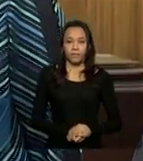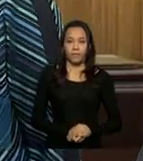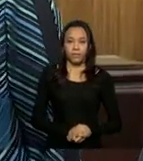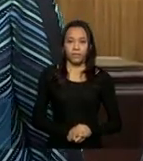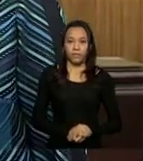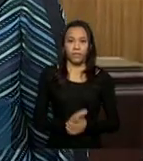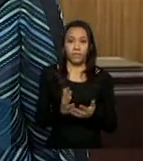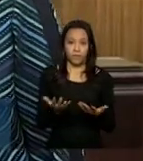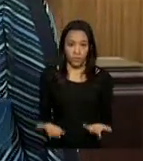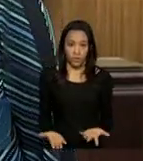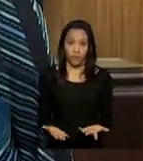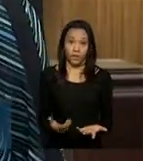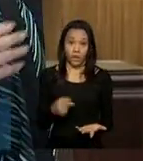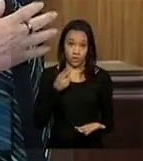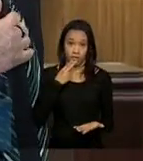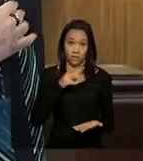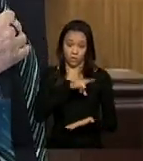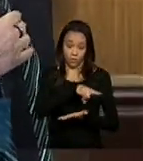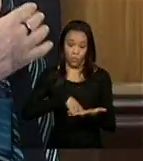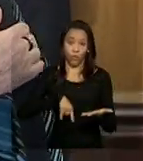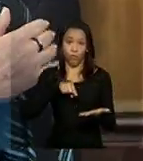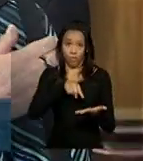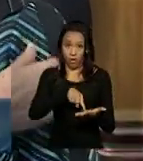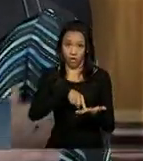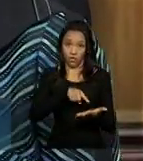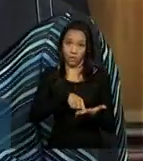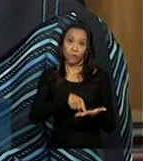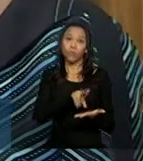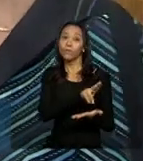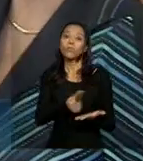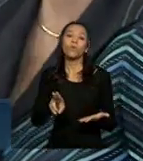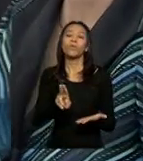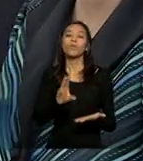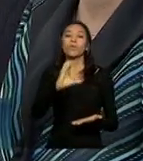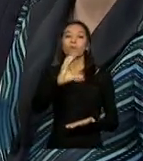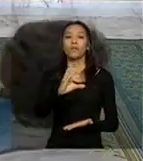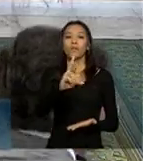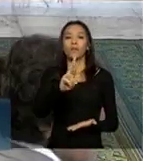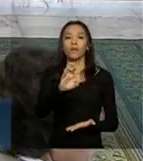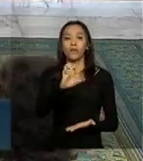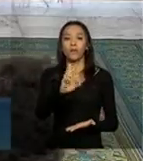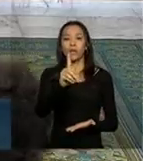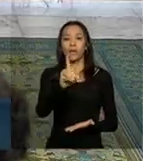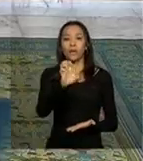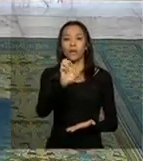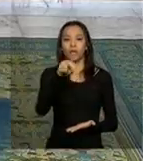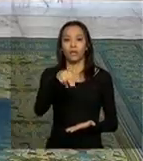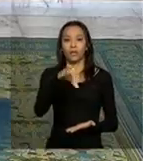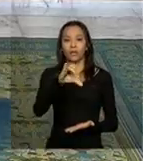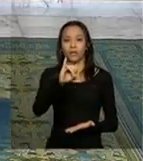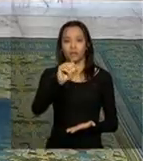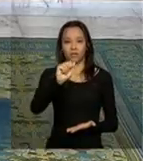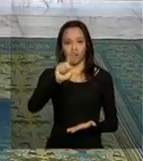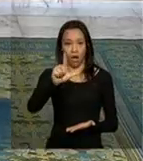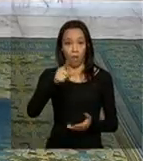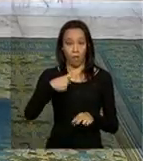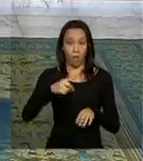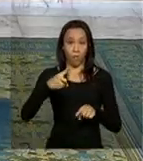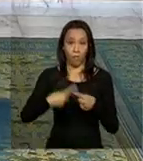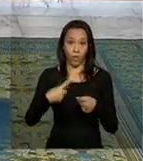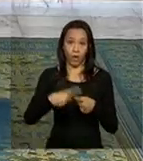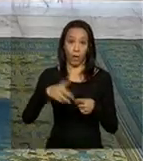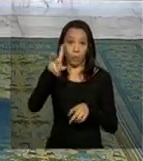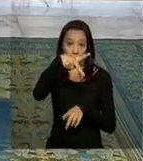A partir, então, dessas cartas que são chamadas de credenciais, porque nelas o chefe de Estado do país